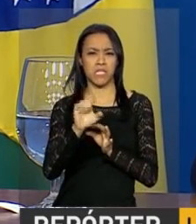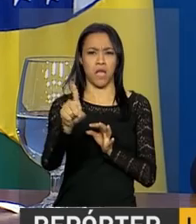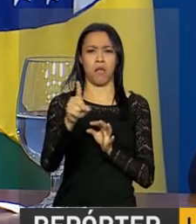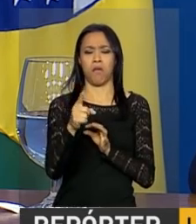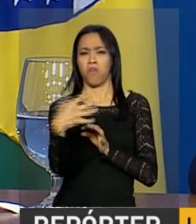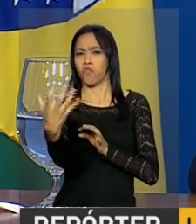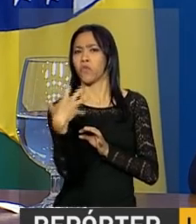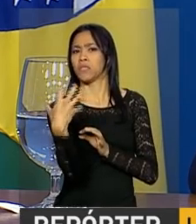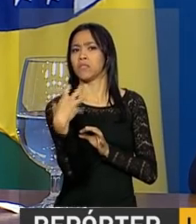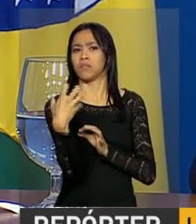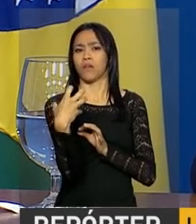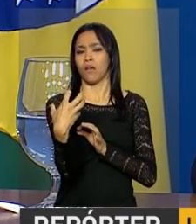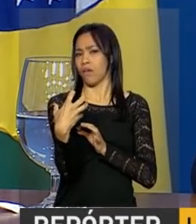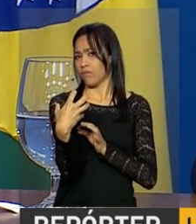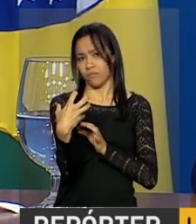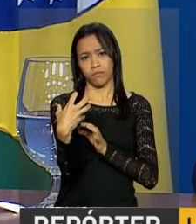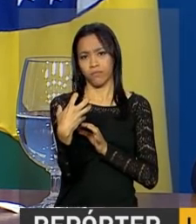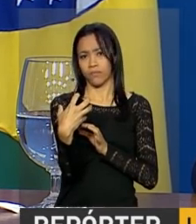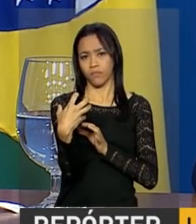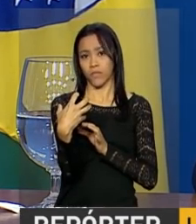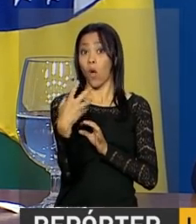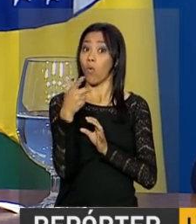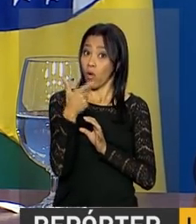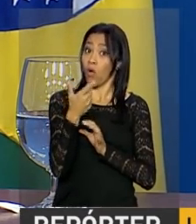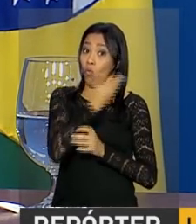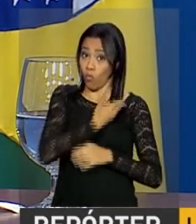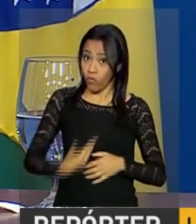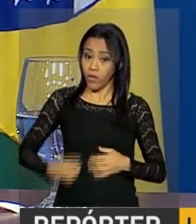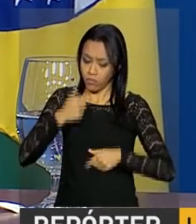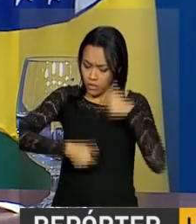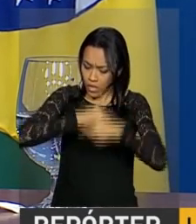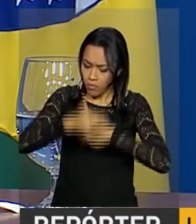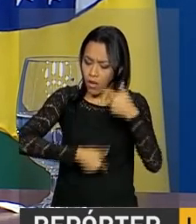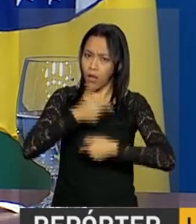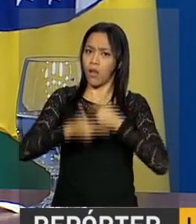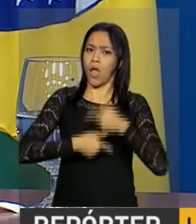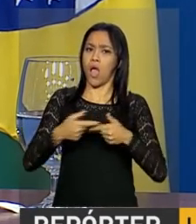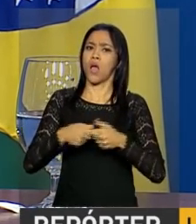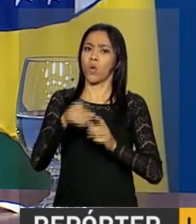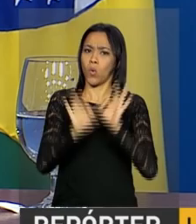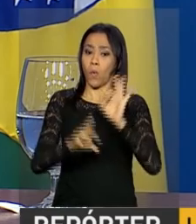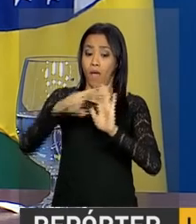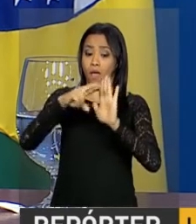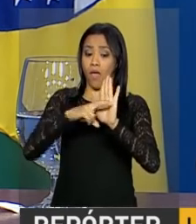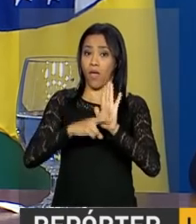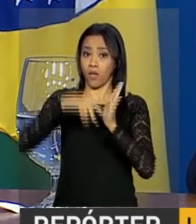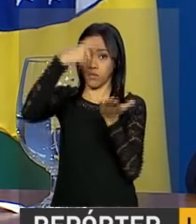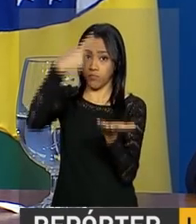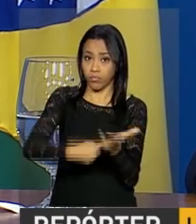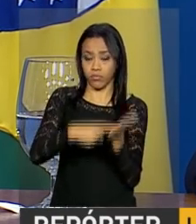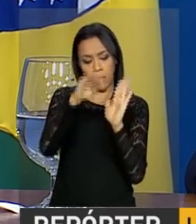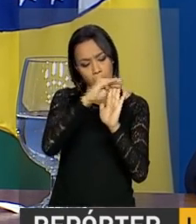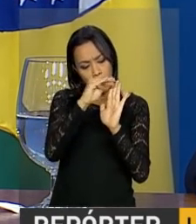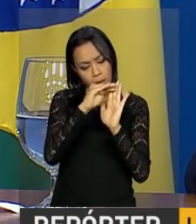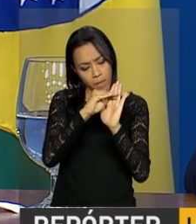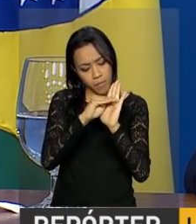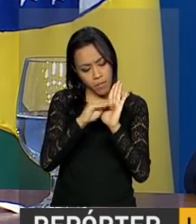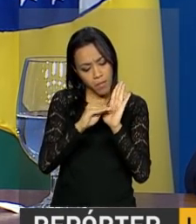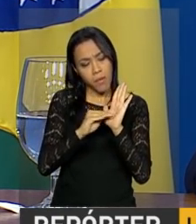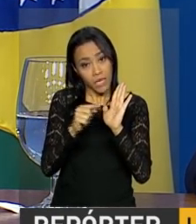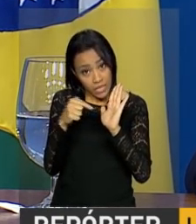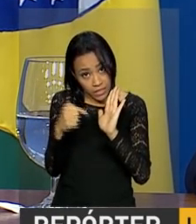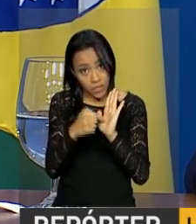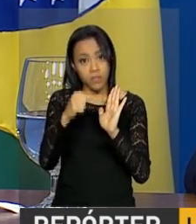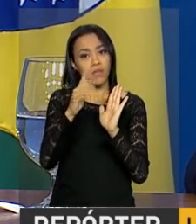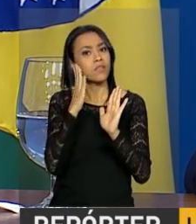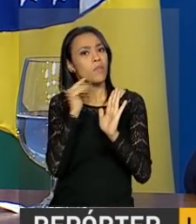influenciar, digamos, o governo tem que tomar medidas concretas e e fazer assim as suas projeções eh